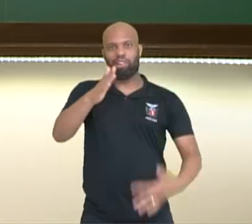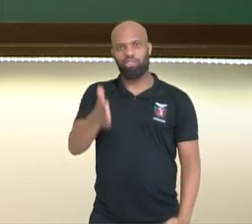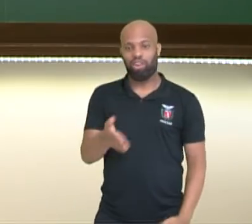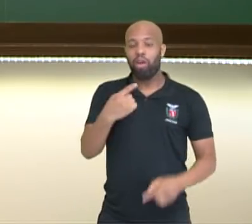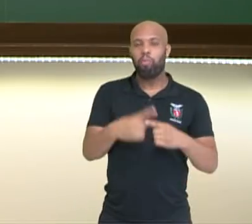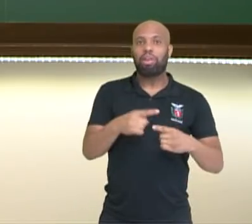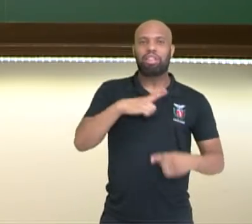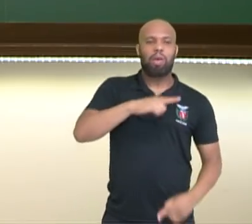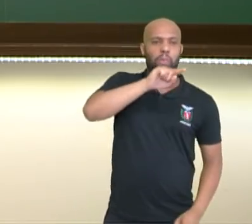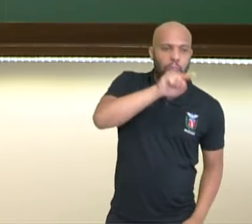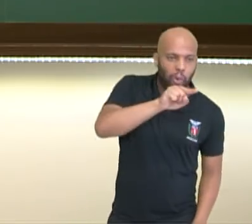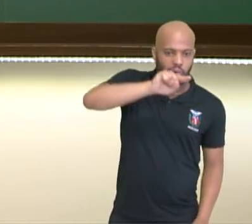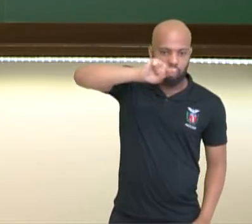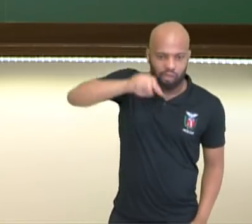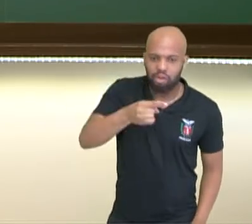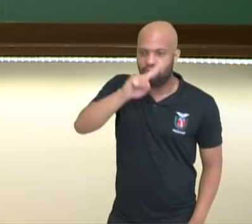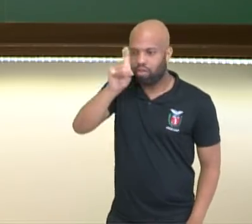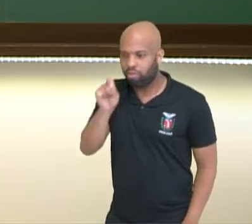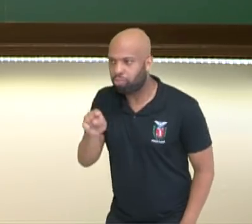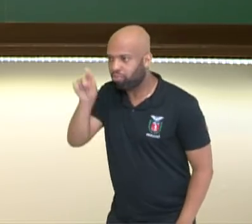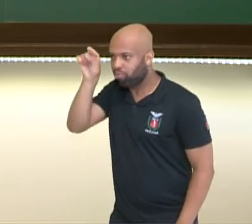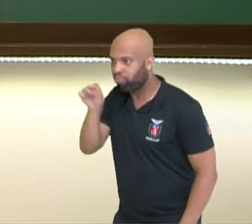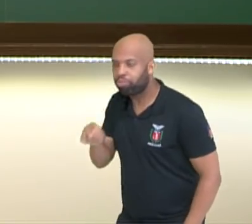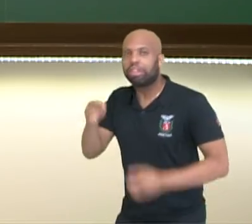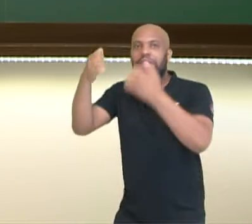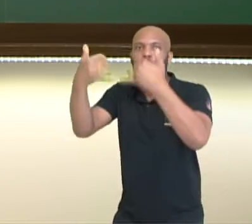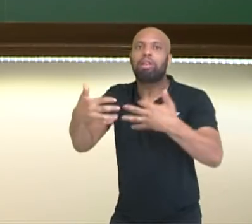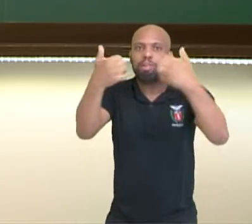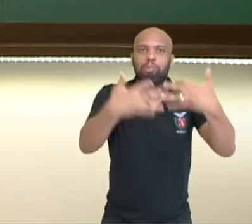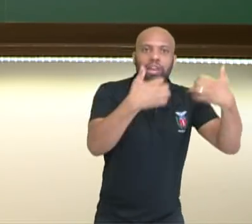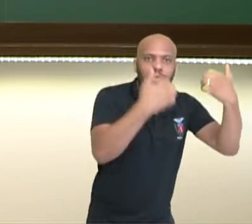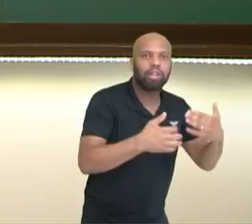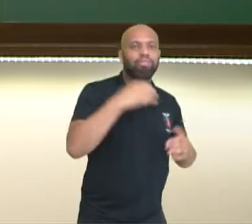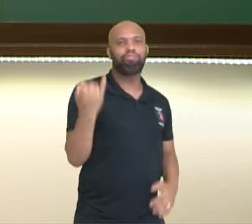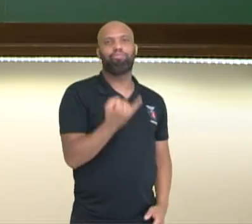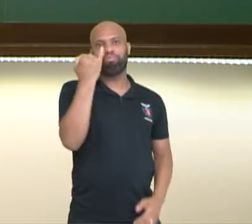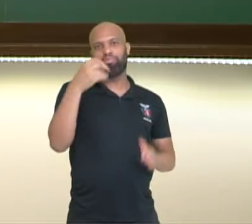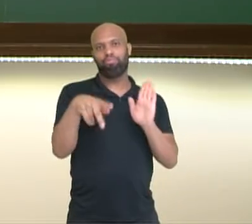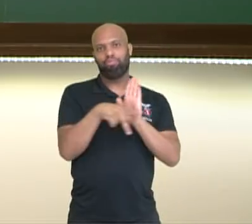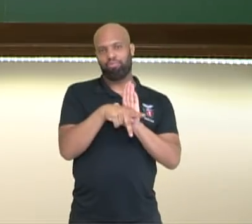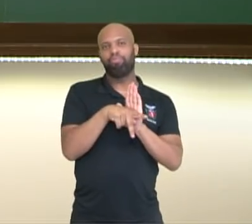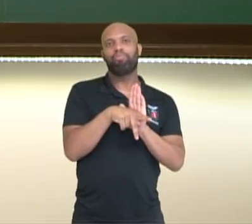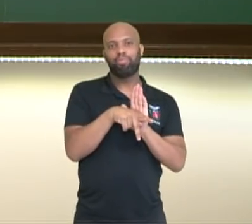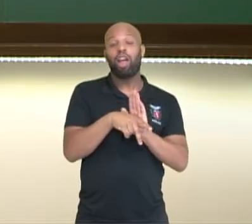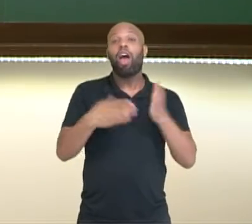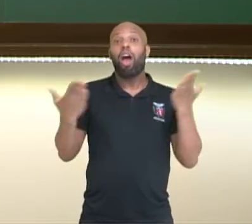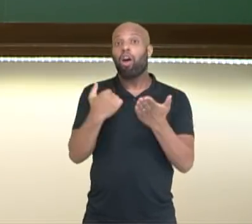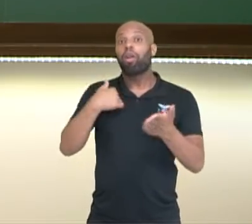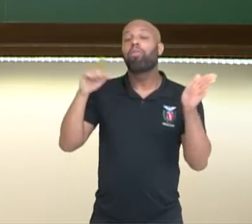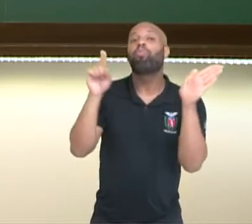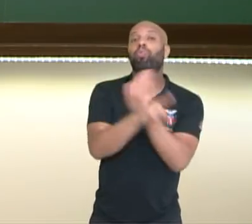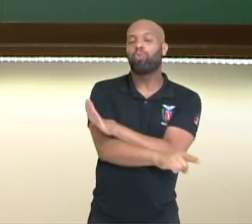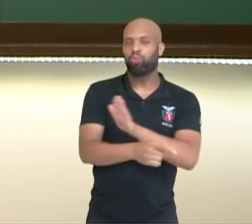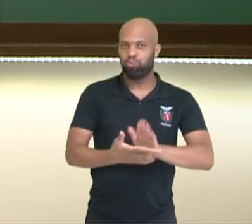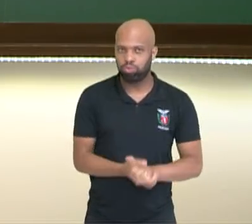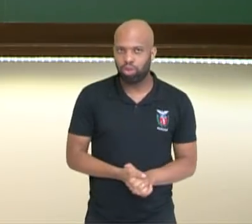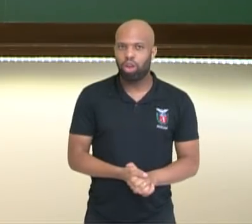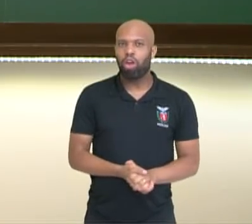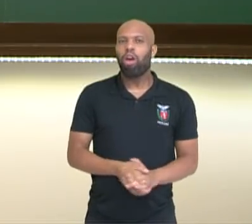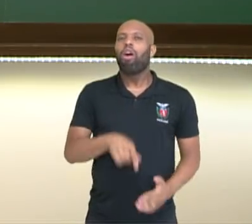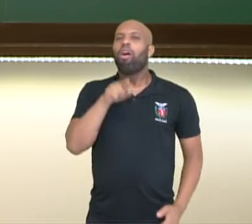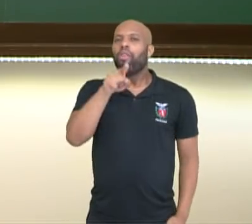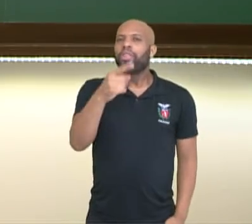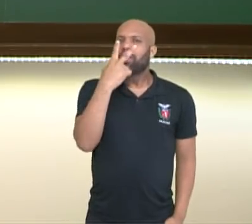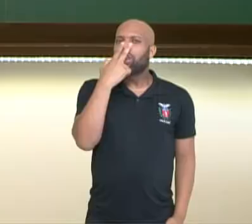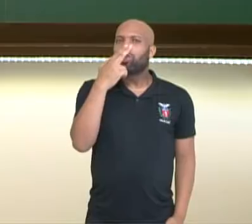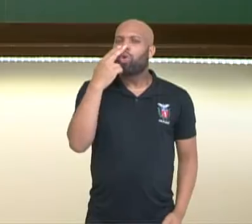e cada um defendendo a sua importância. E agora a minha pergunta para você. Qual que você achou que